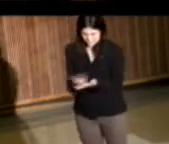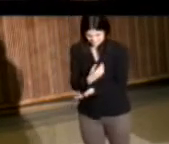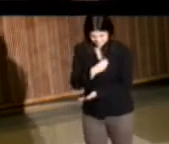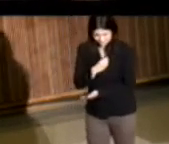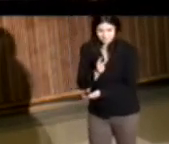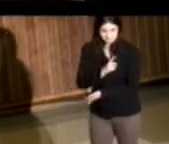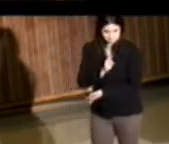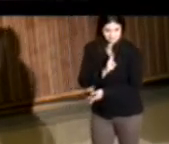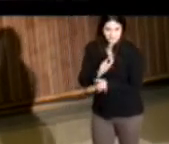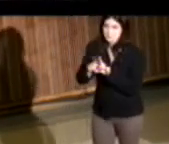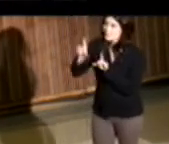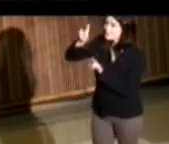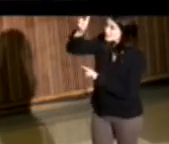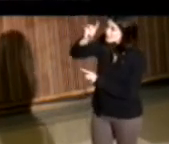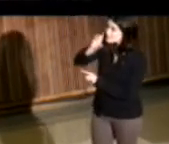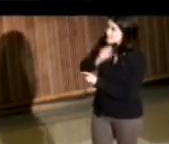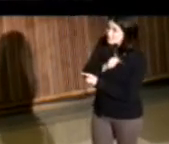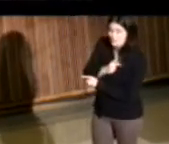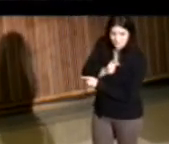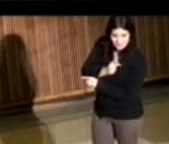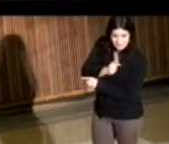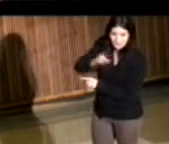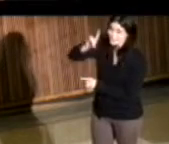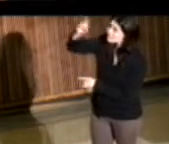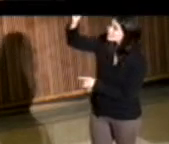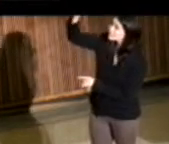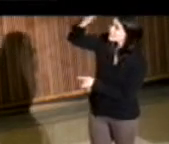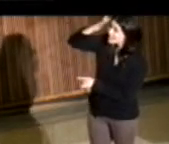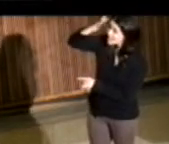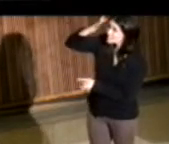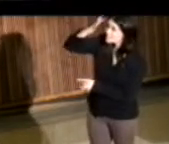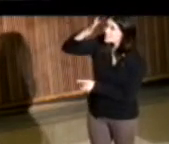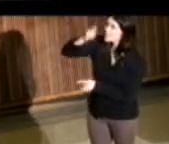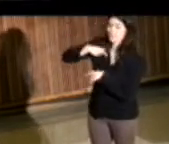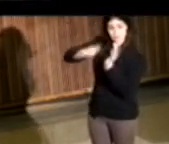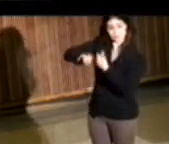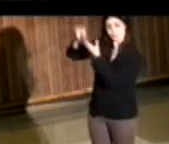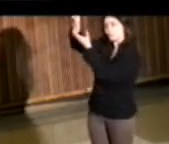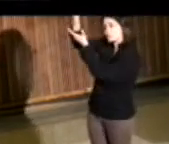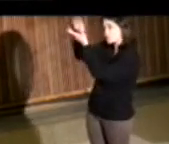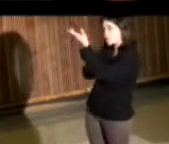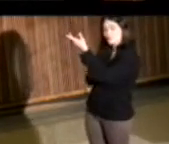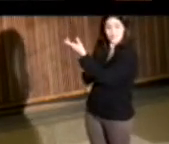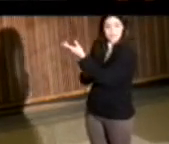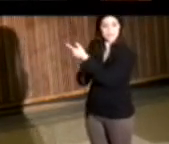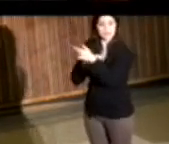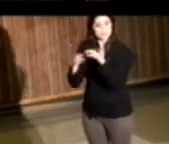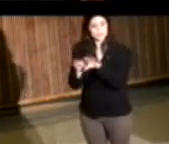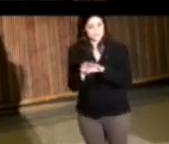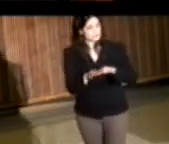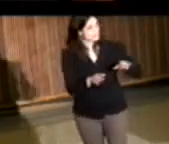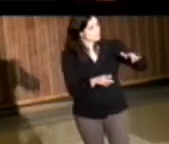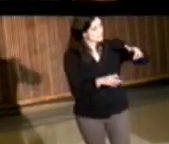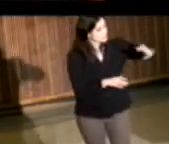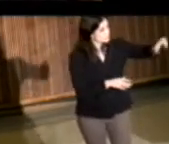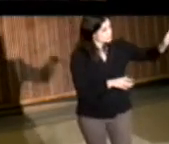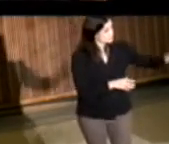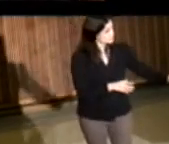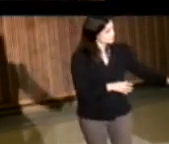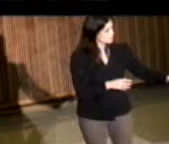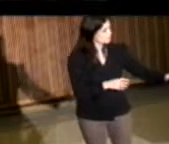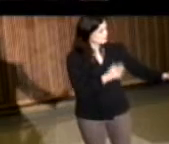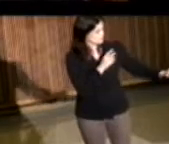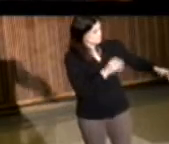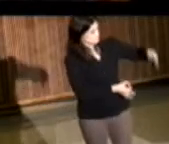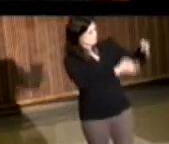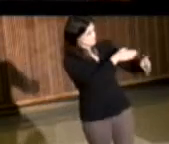Ele diz para mim: sabe como é que você deve olhar para as pessoas que estão ao seu redor? Com o mesmo critério que eu